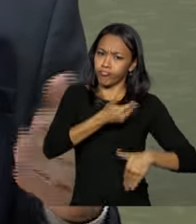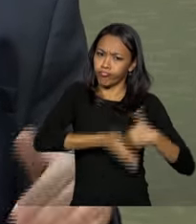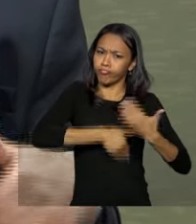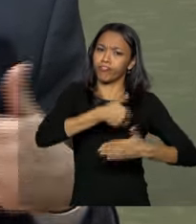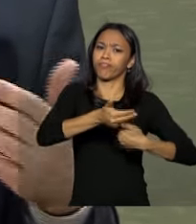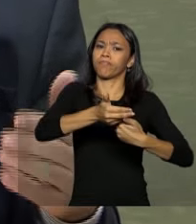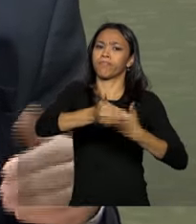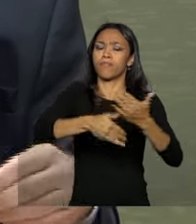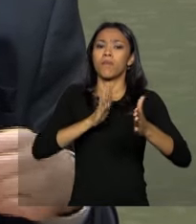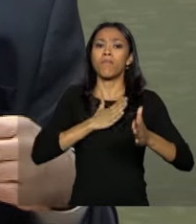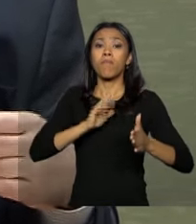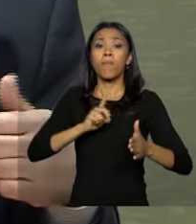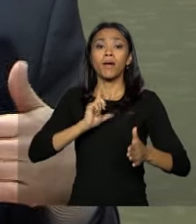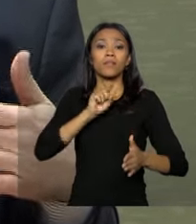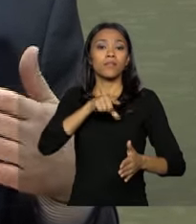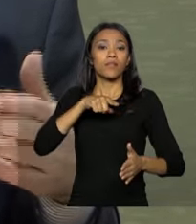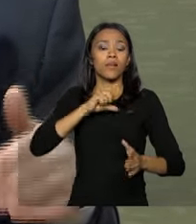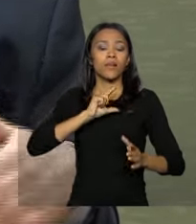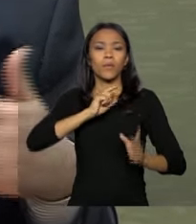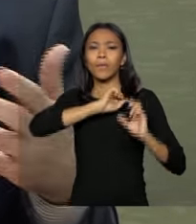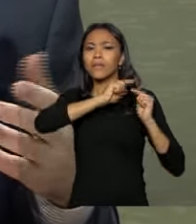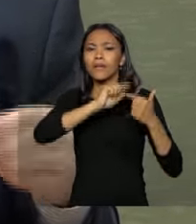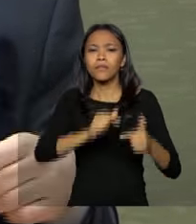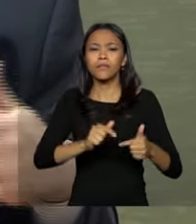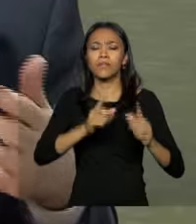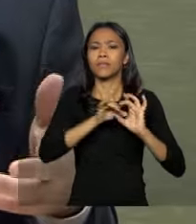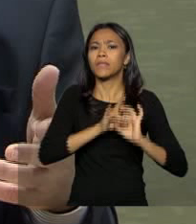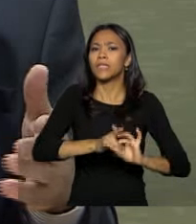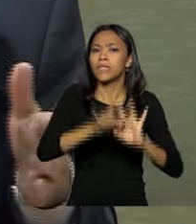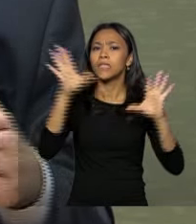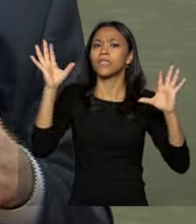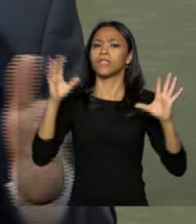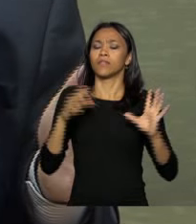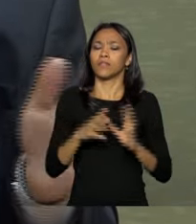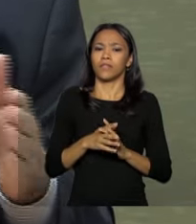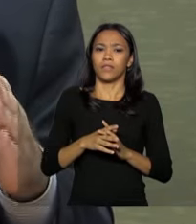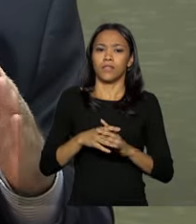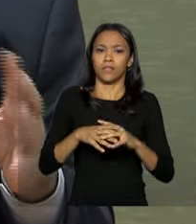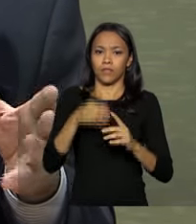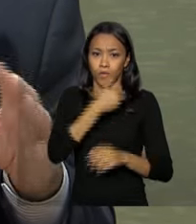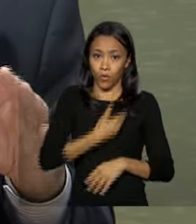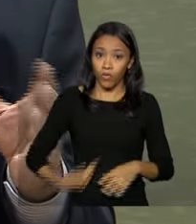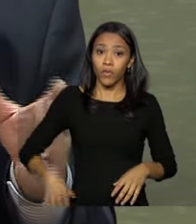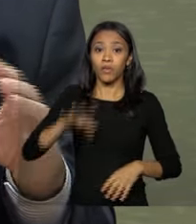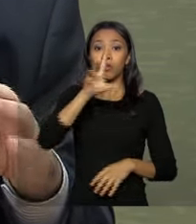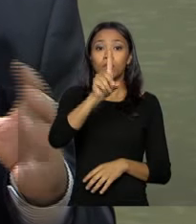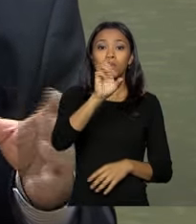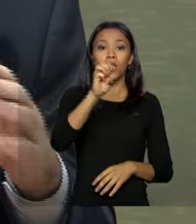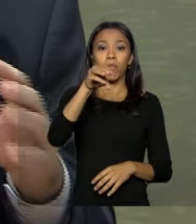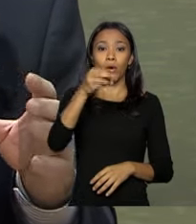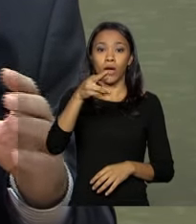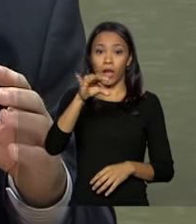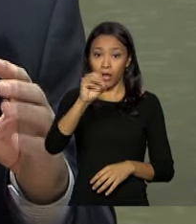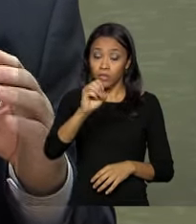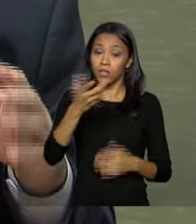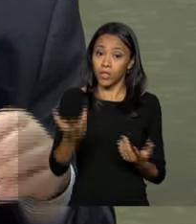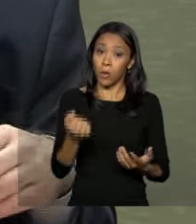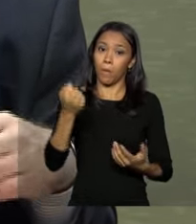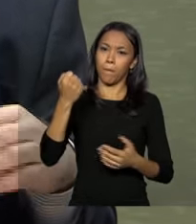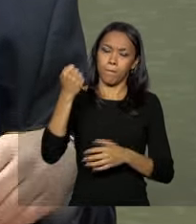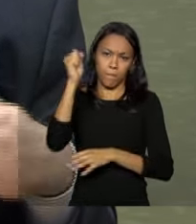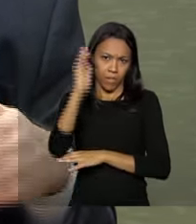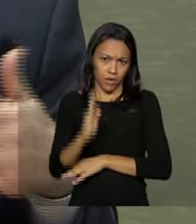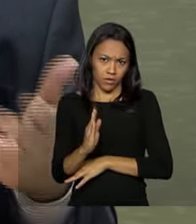uma tradição de imprensa livre, de democracia. Então, eu acho que Brasil e Alemanha estão muito bem posicionados